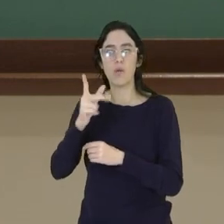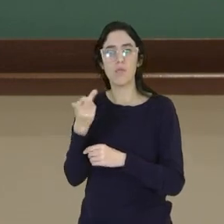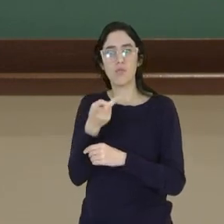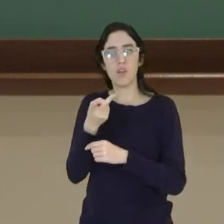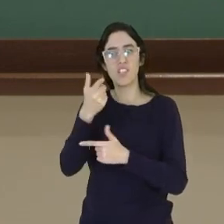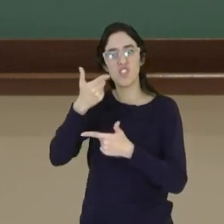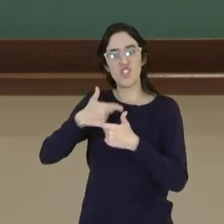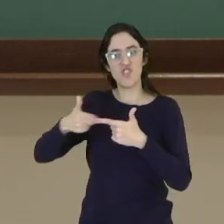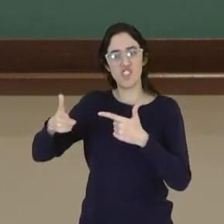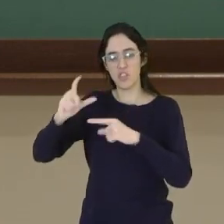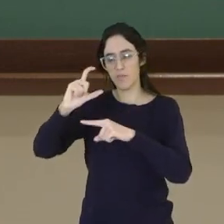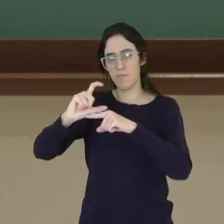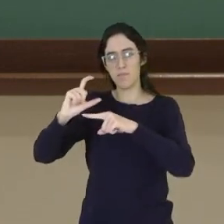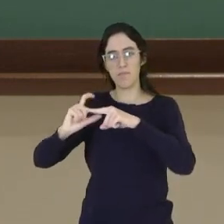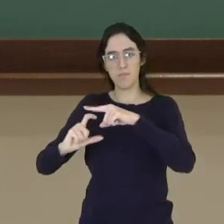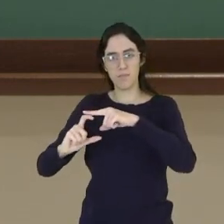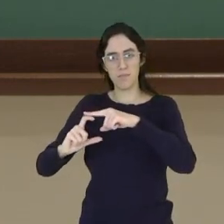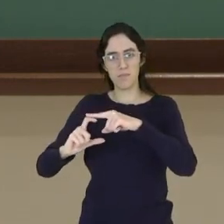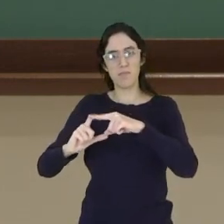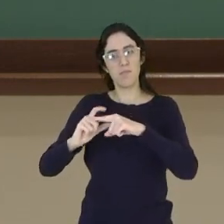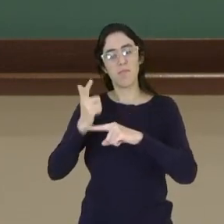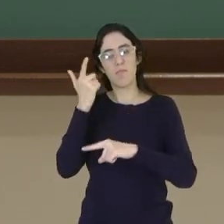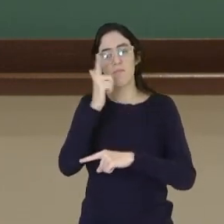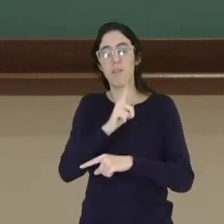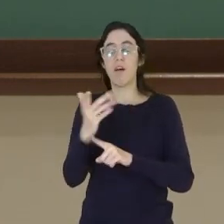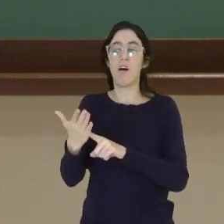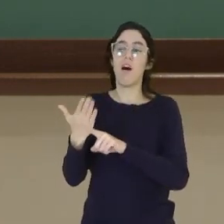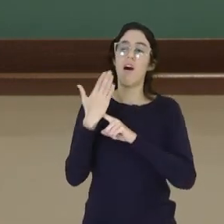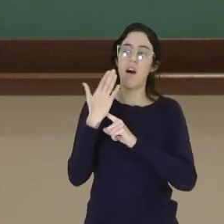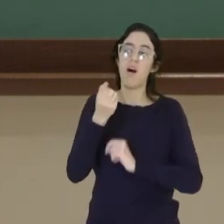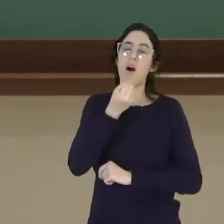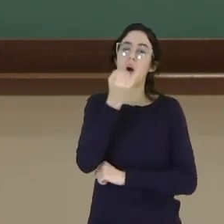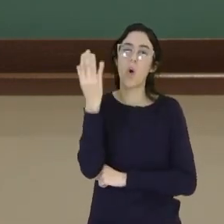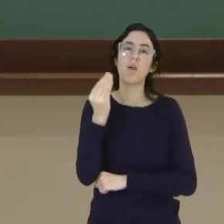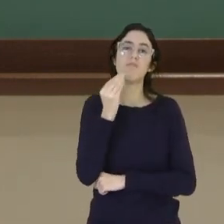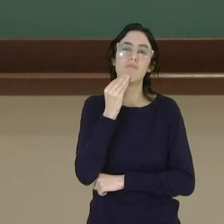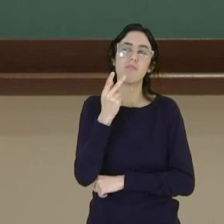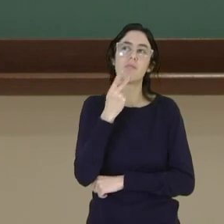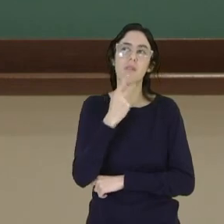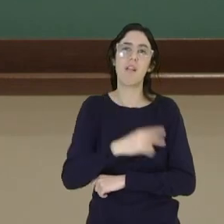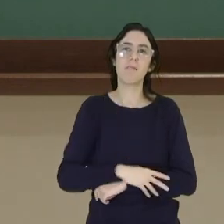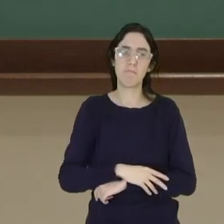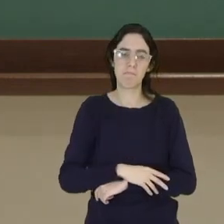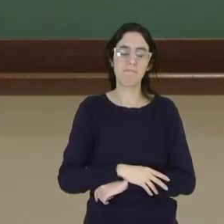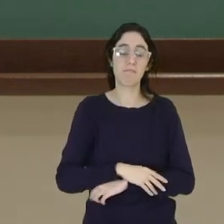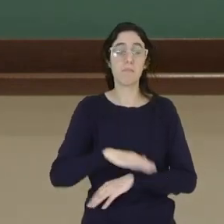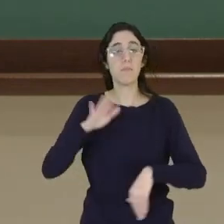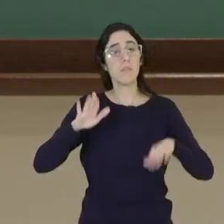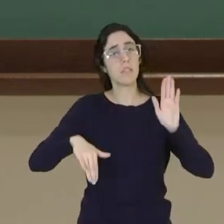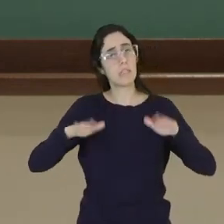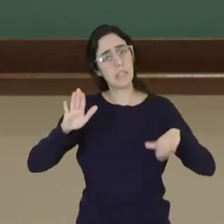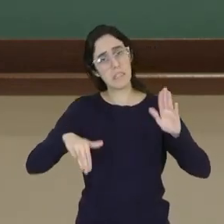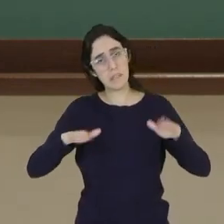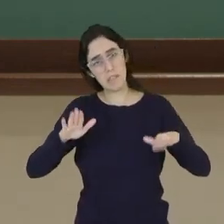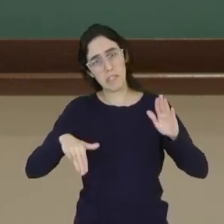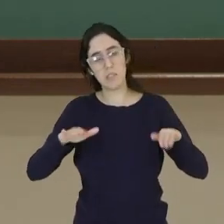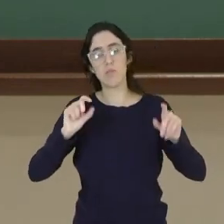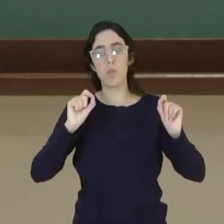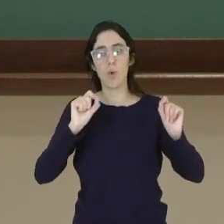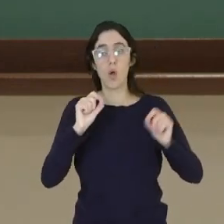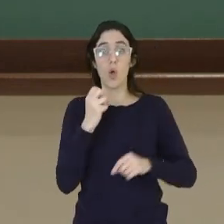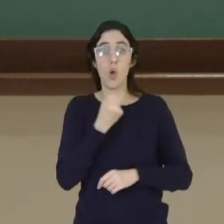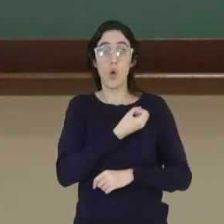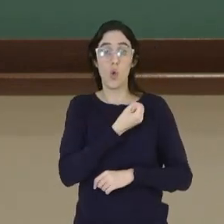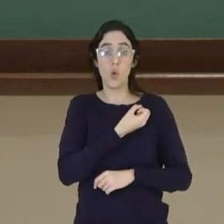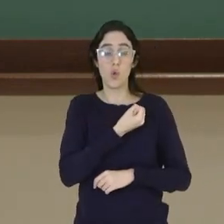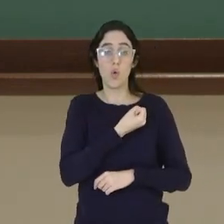ser o quê? O número de possibilidades do espaço amostral. Às vezes, o número de